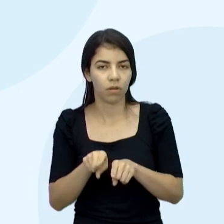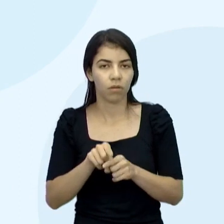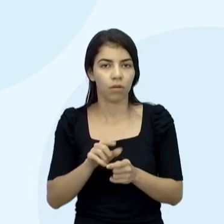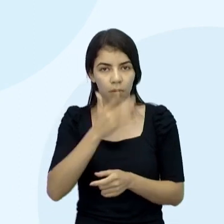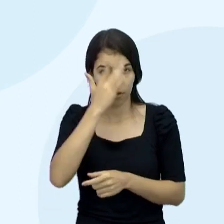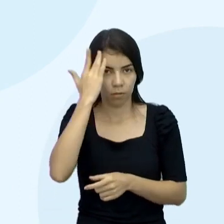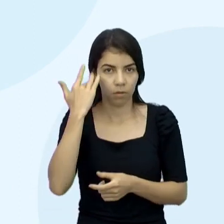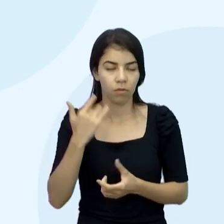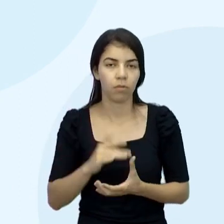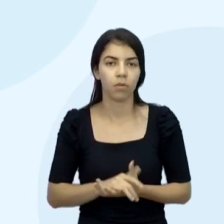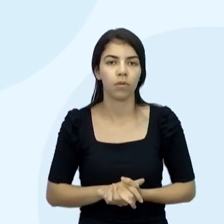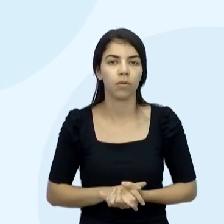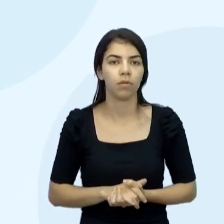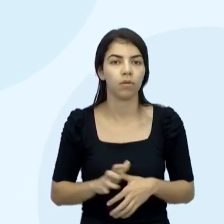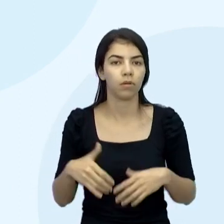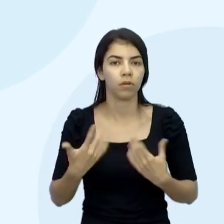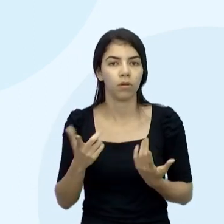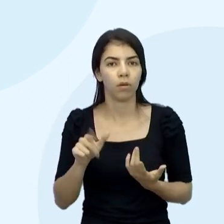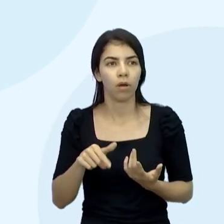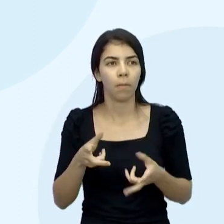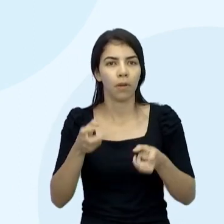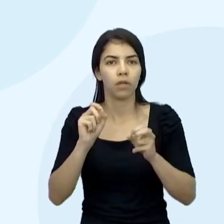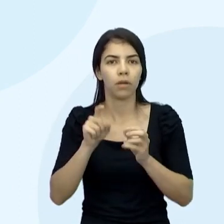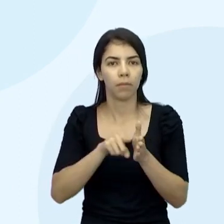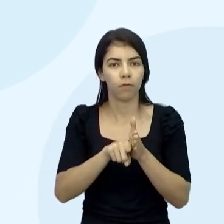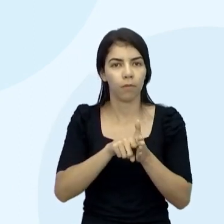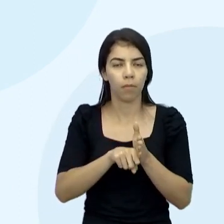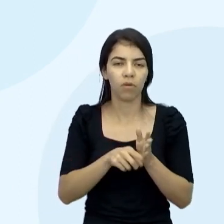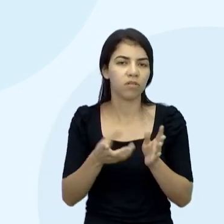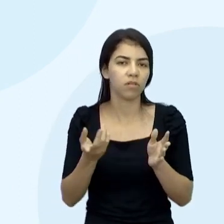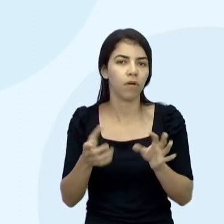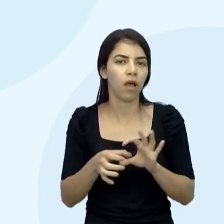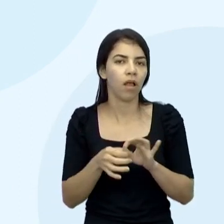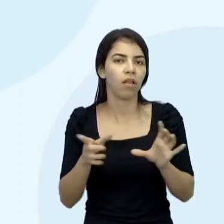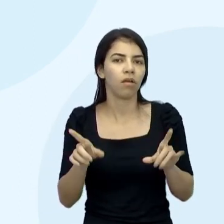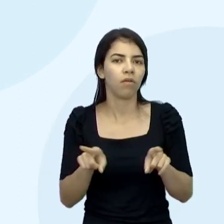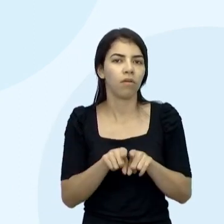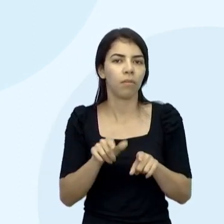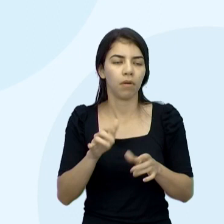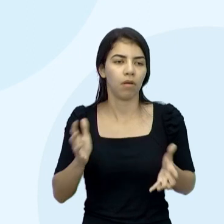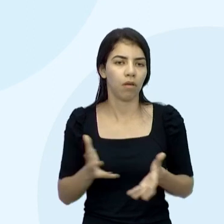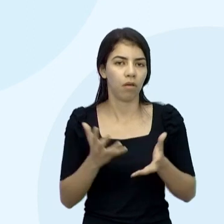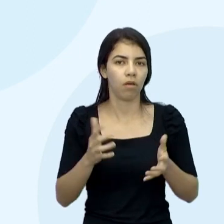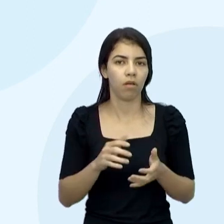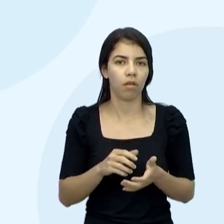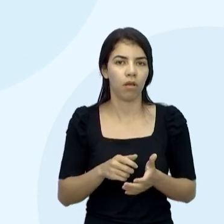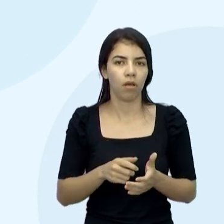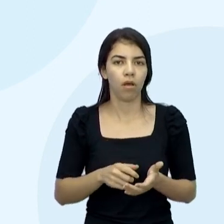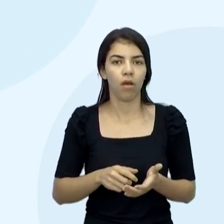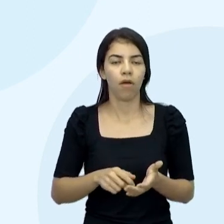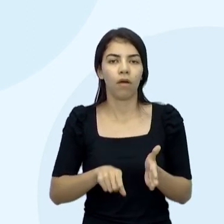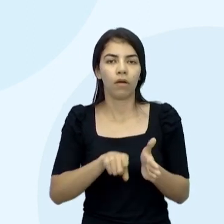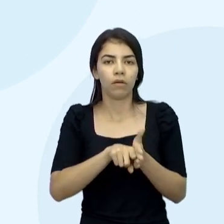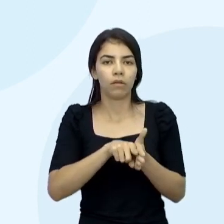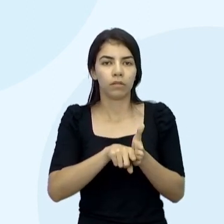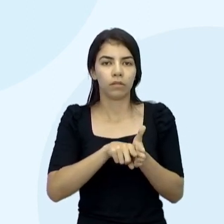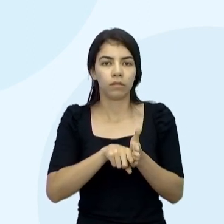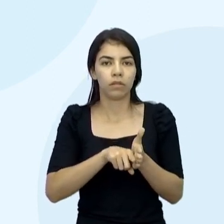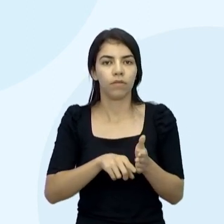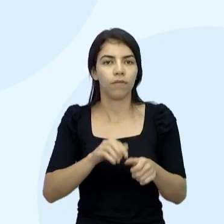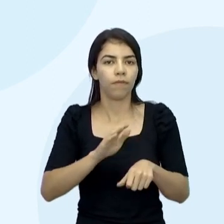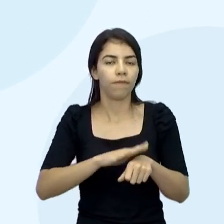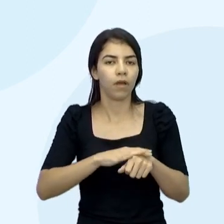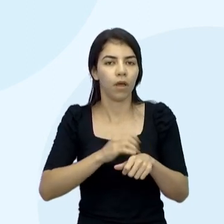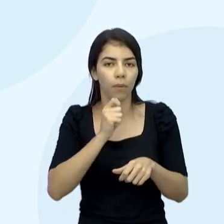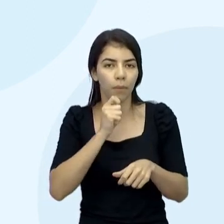das pessoas. Né? Então aí veja que essa foi uma pesquisa espontânea, né? Ninguém foi lá e fez o teste do bafômetro, não. A pessoa falou